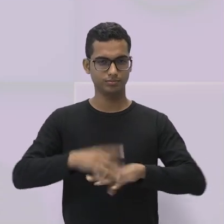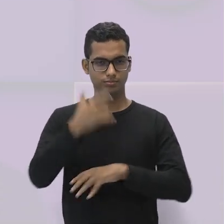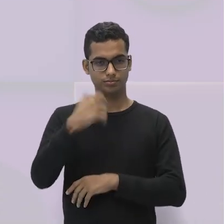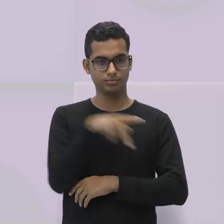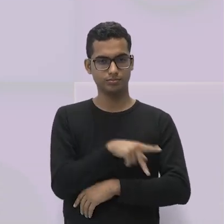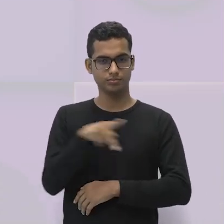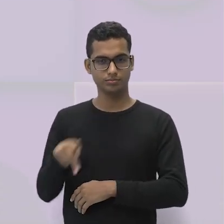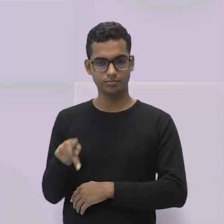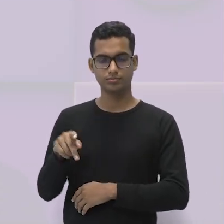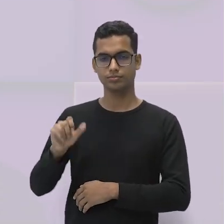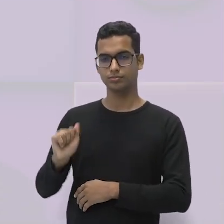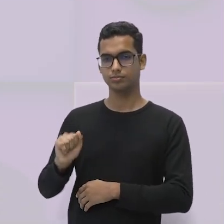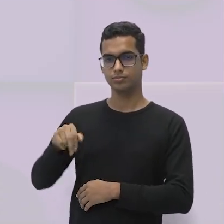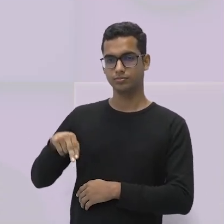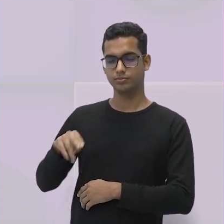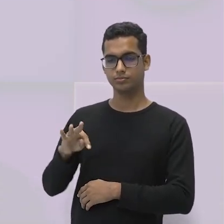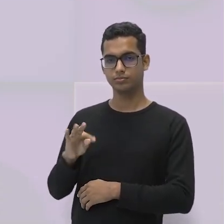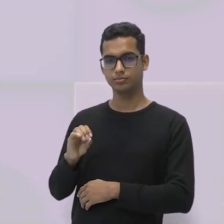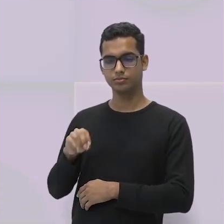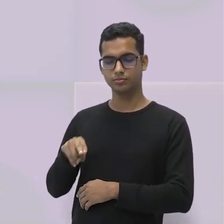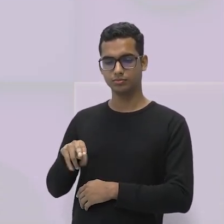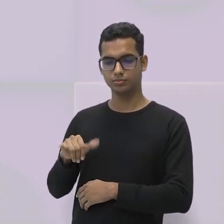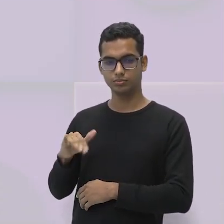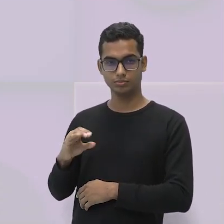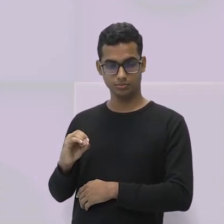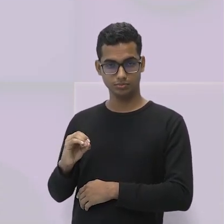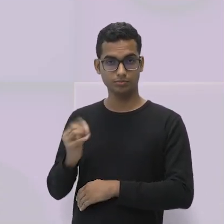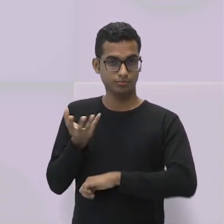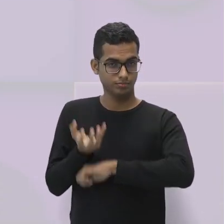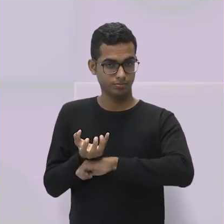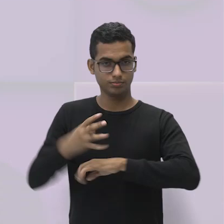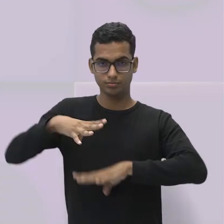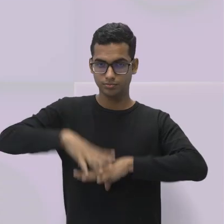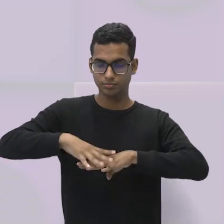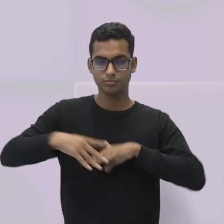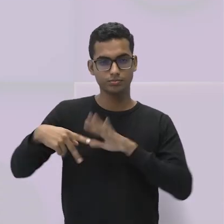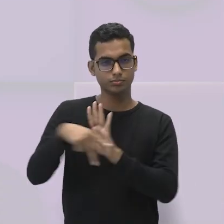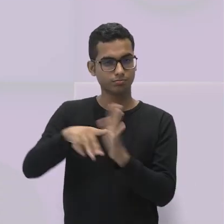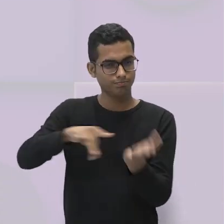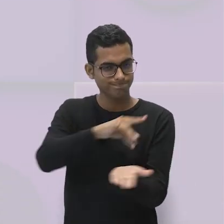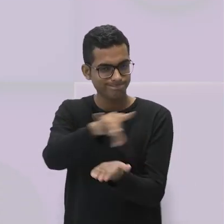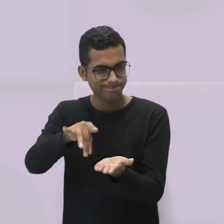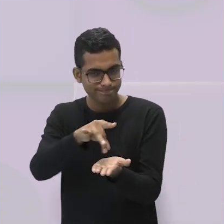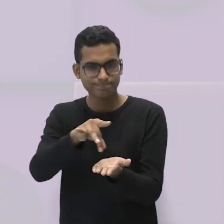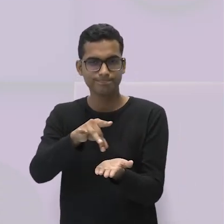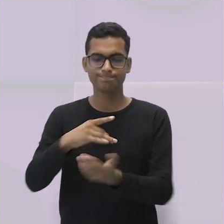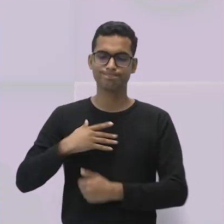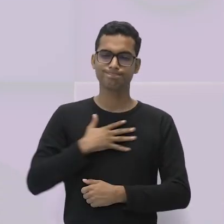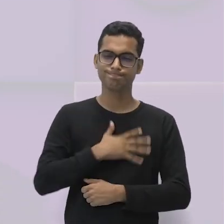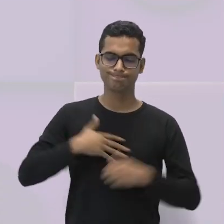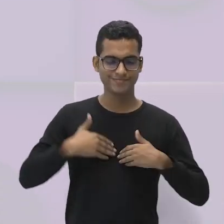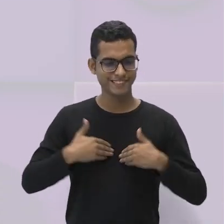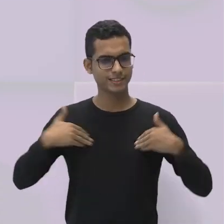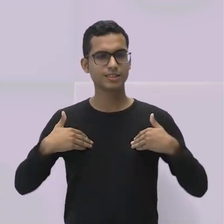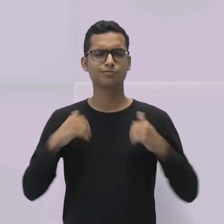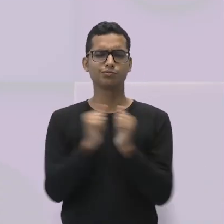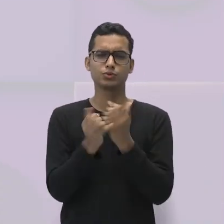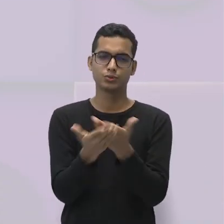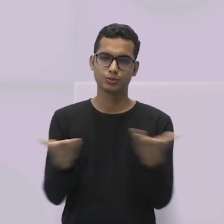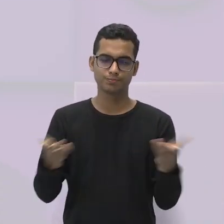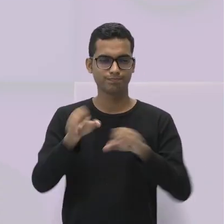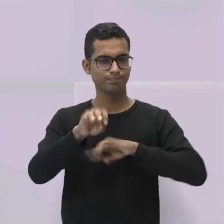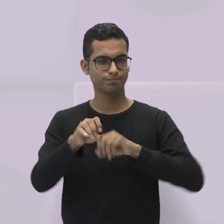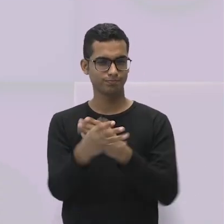o professor Antônio Paulo, professor de matemática aqui do Centro de Mídia do Amazonas, e confesso para você que é uma satisfação imensa estar aqui